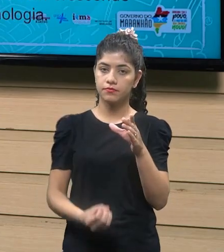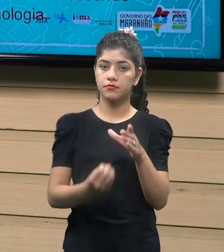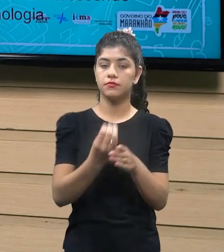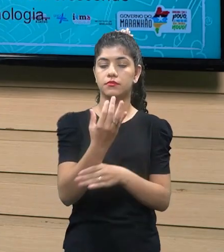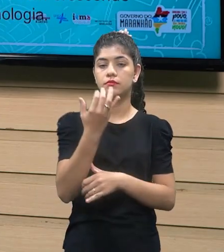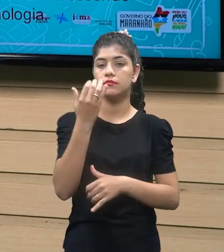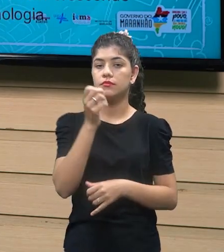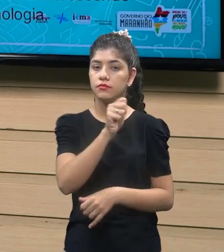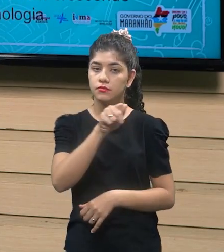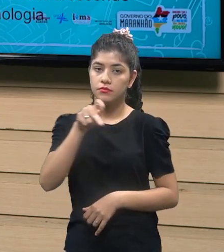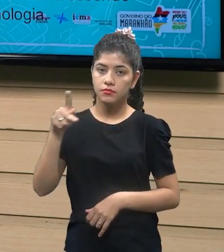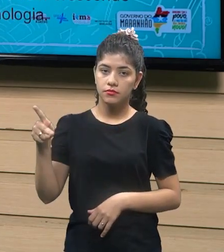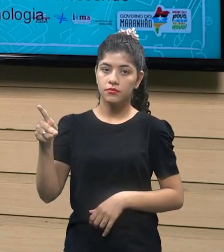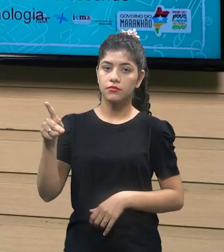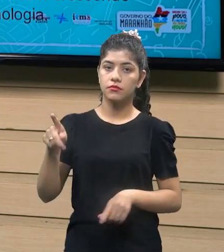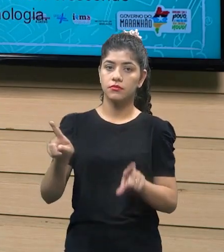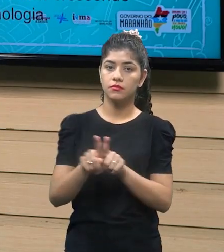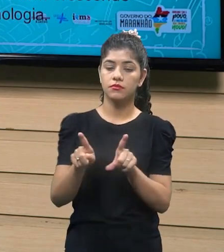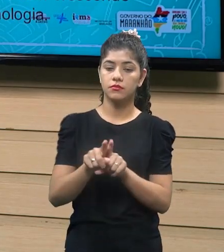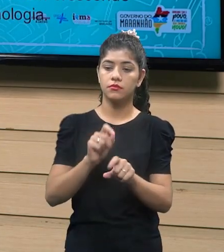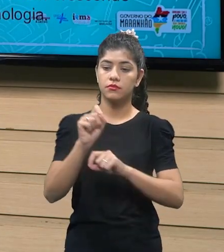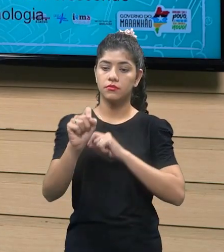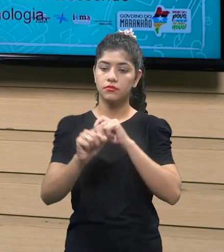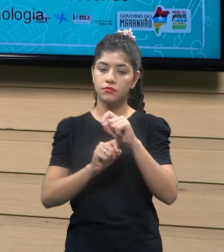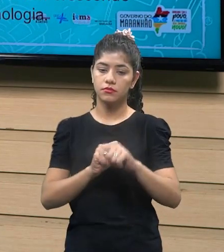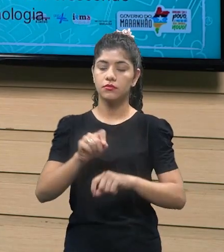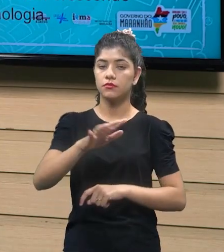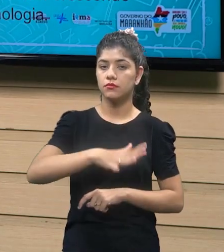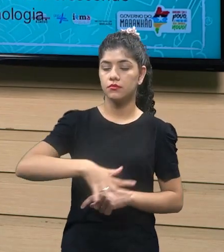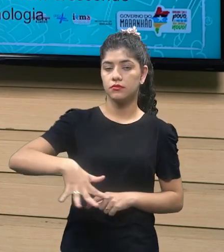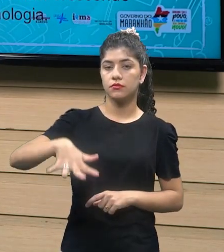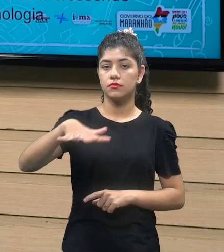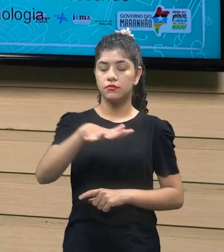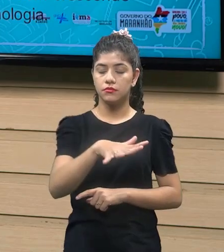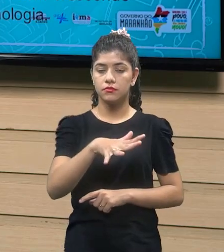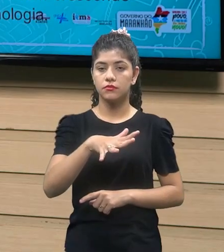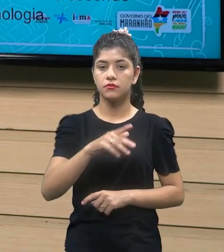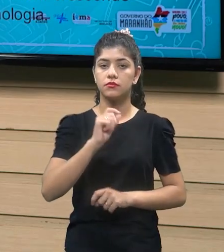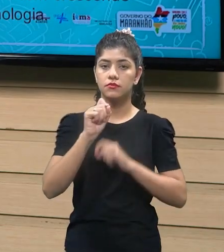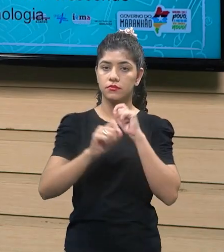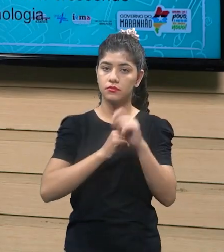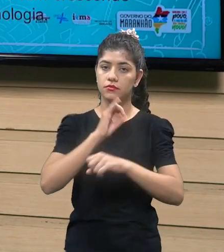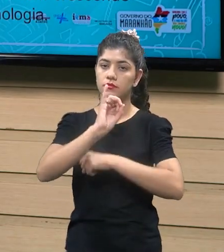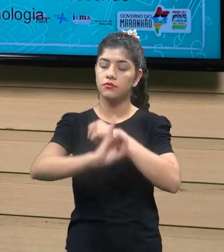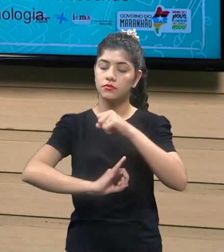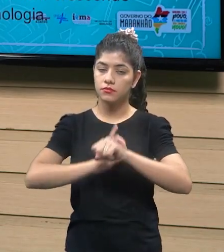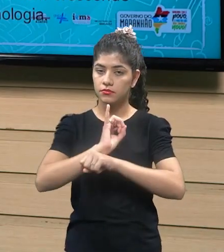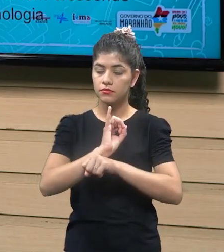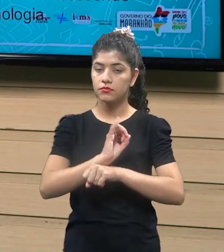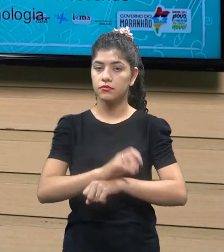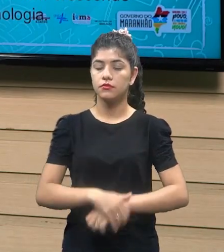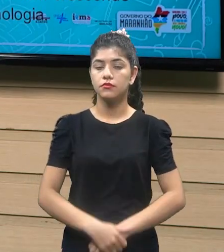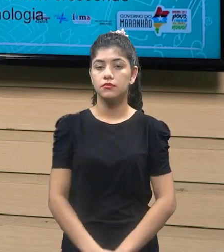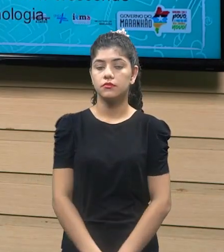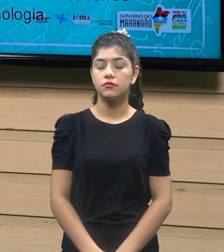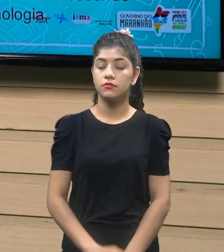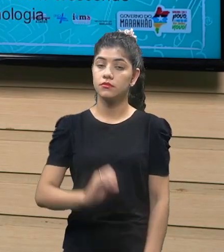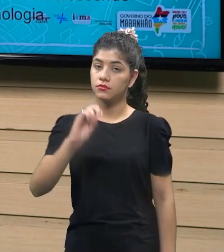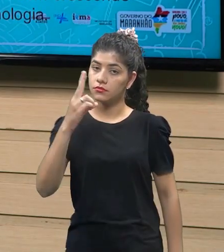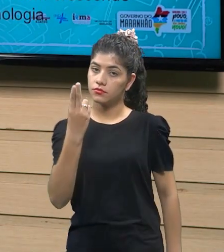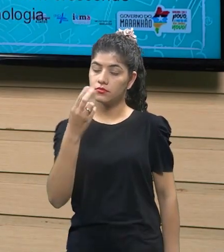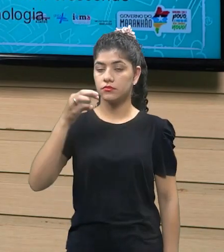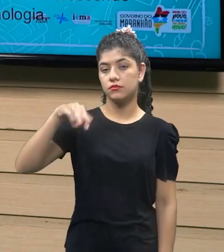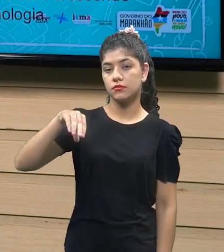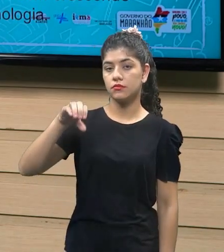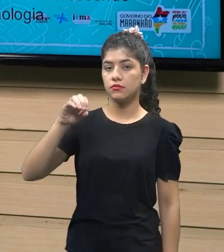de aplicativos e em áreas da internet, da web ou